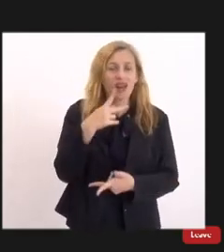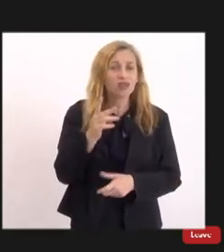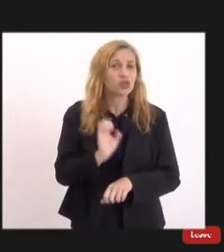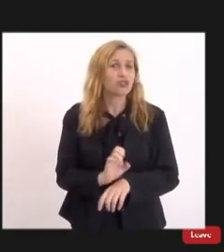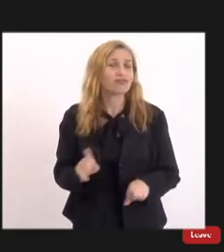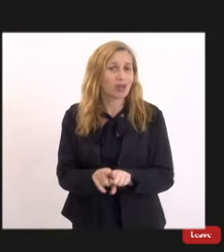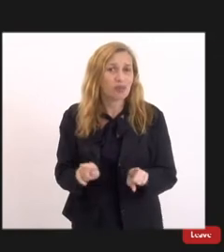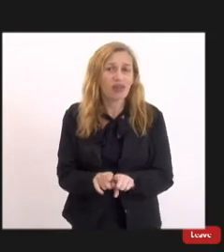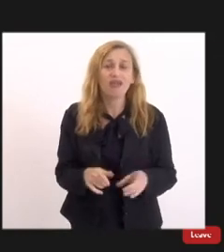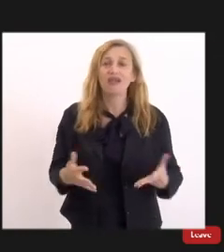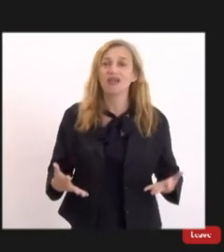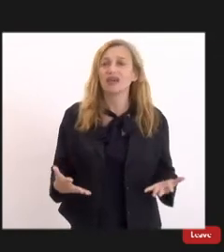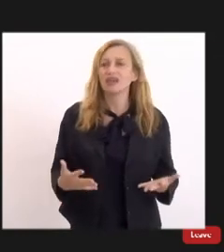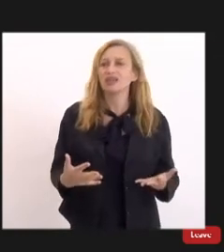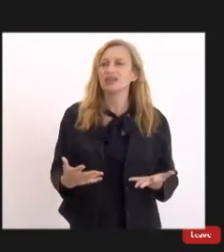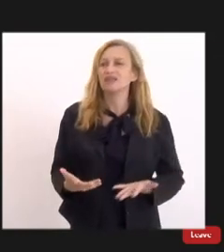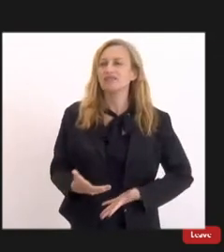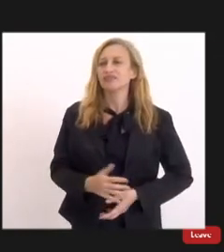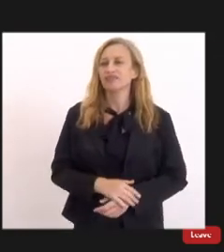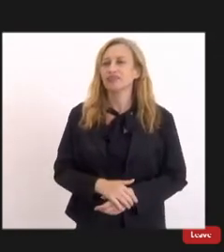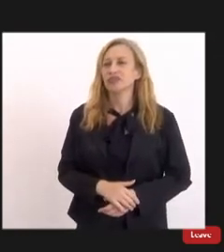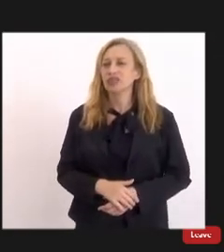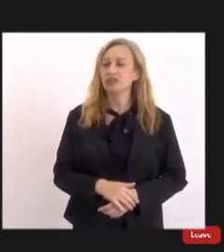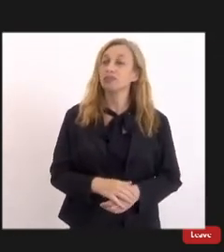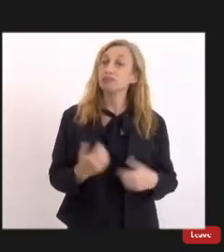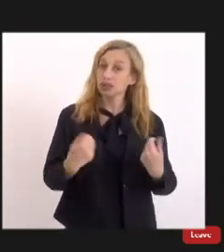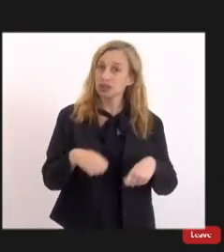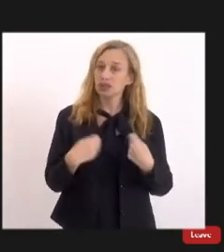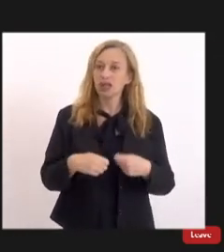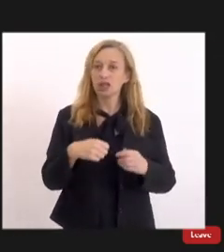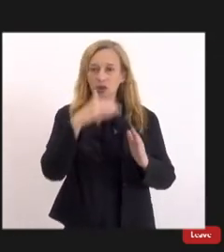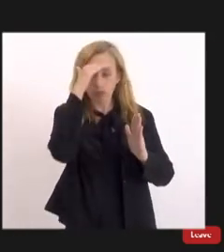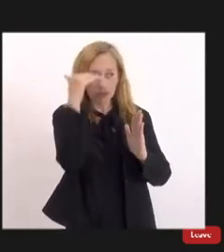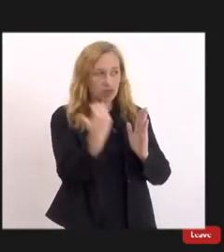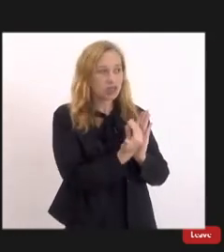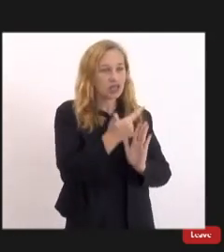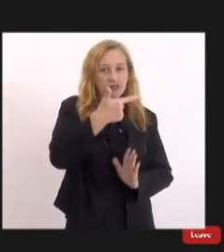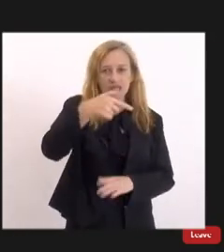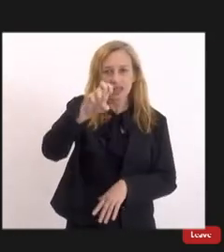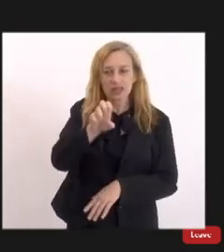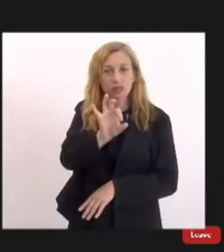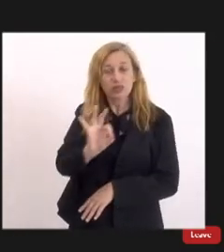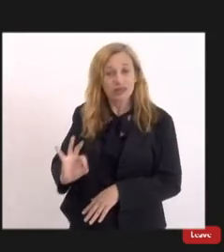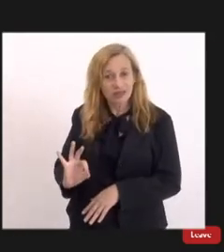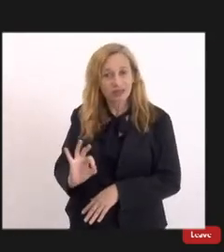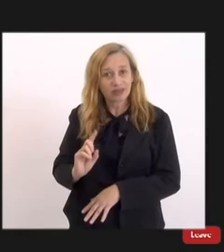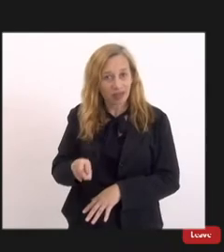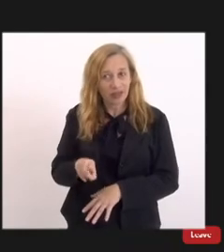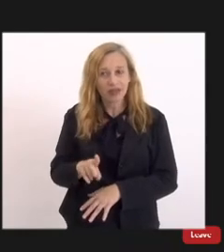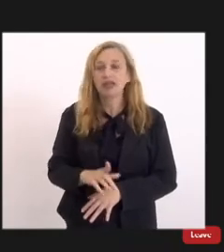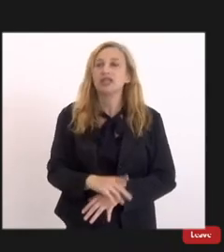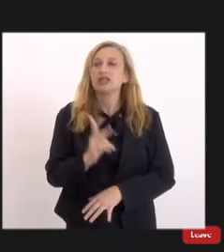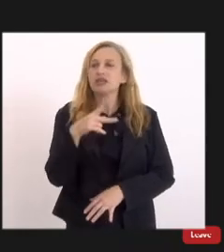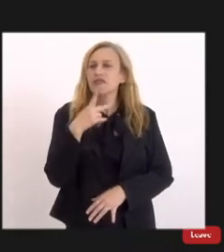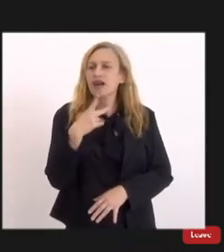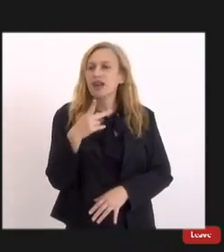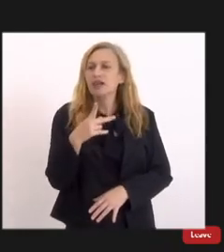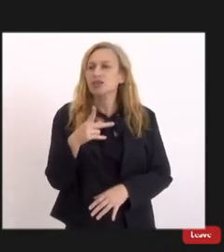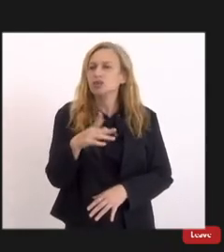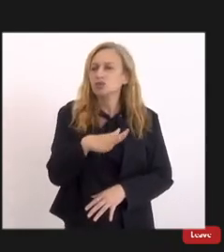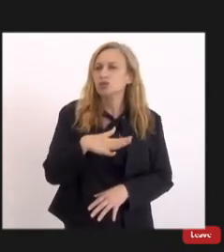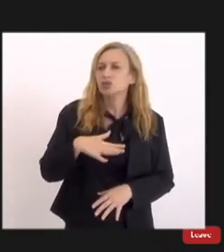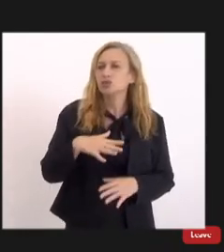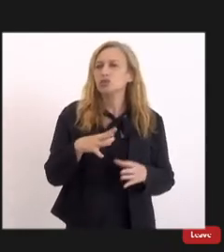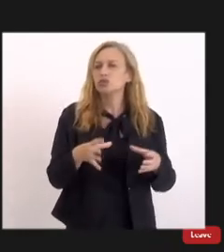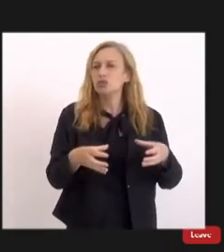também, né, que, né, deveria cumprir os 25% constitucionais. A gente está falando de uma rede que cada vez